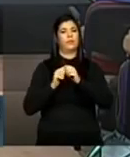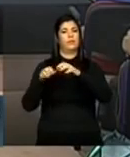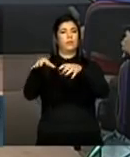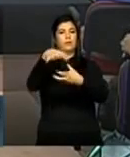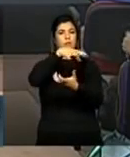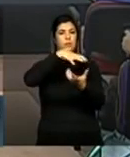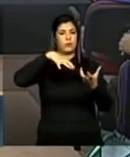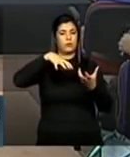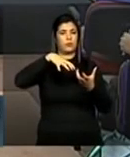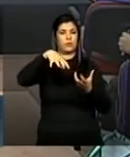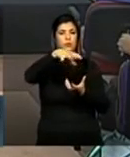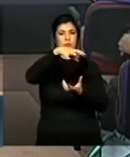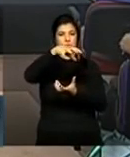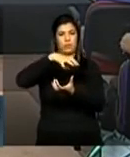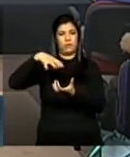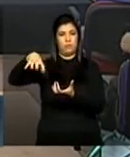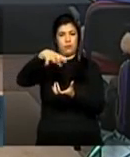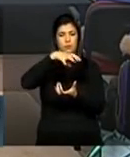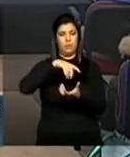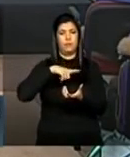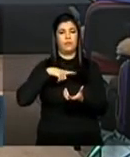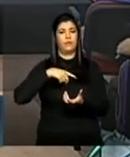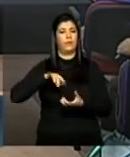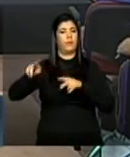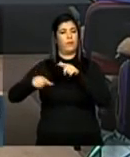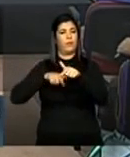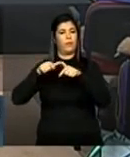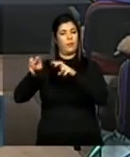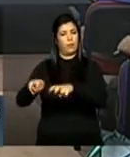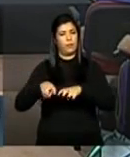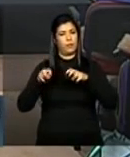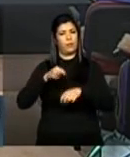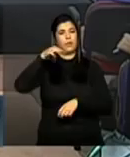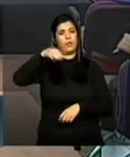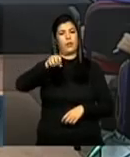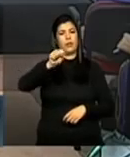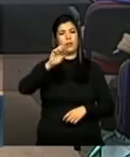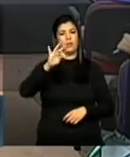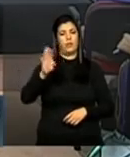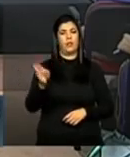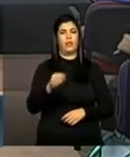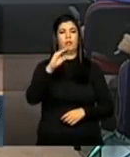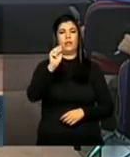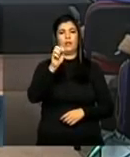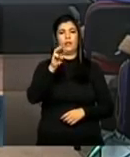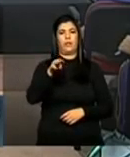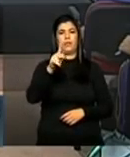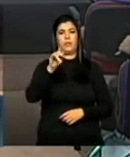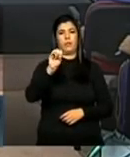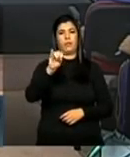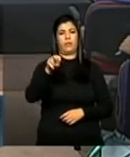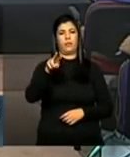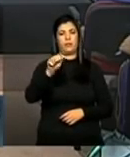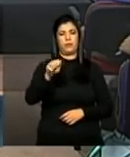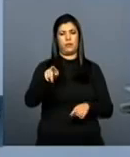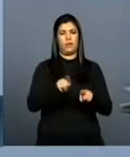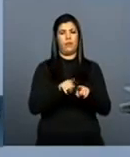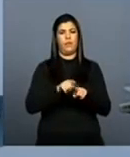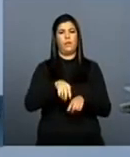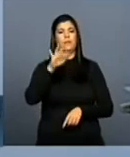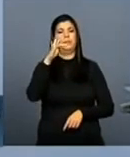Ronaldo, agradecer a parceria da Contag, mas de todos, MST, Via Campesina, FETRAF, movimentos de todo o Brasil